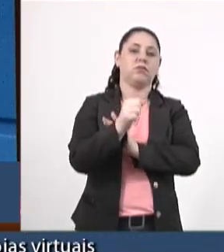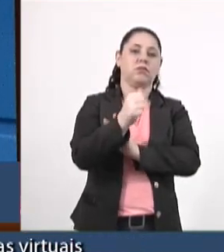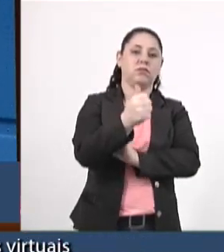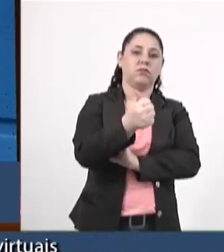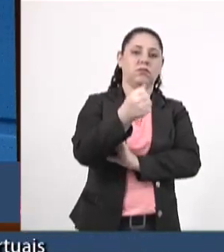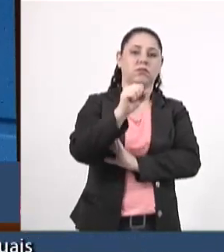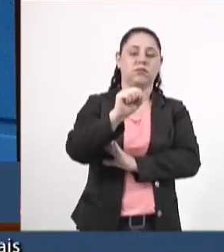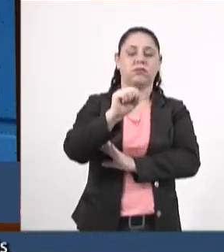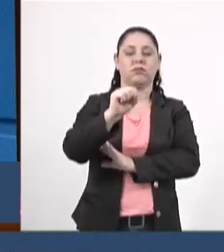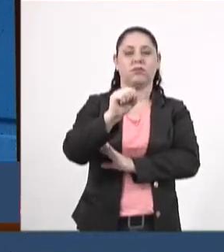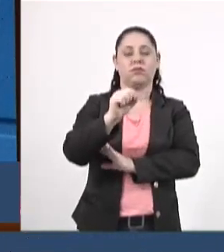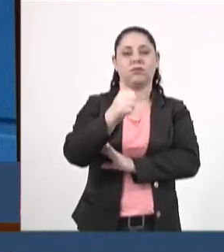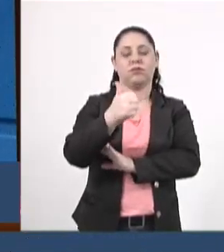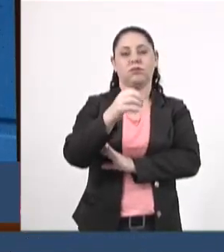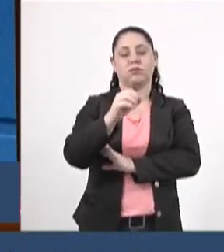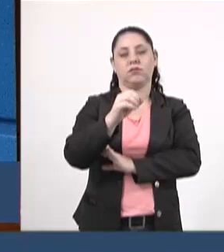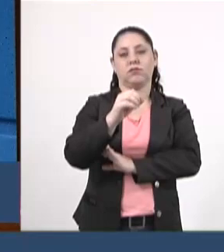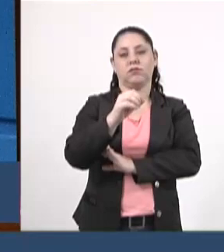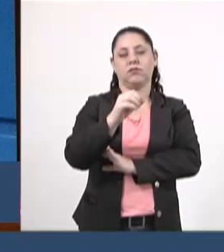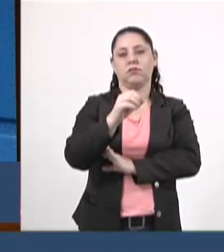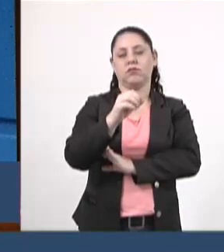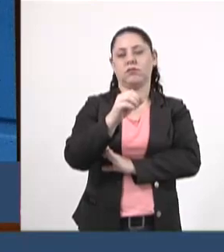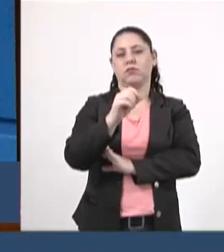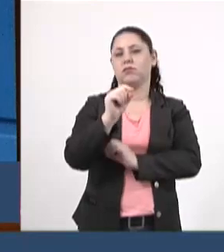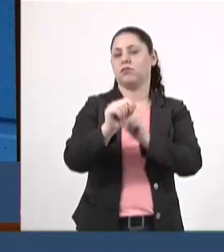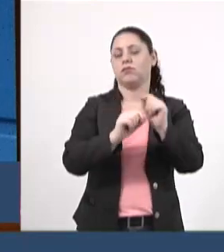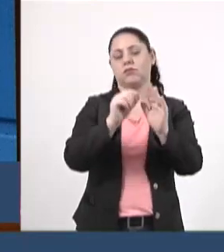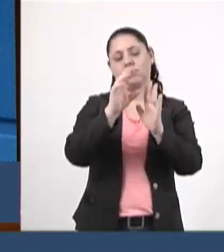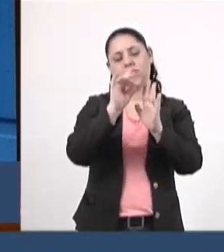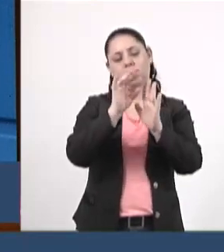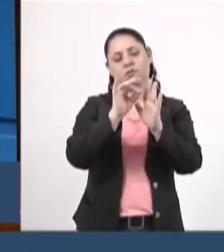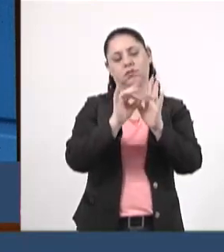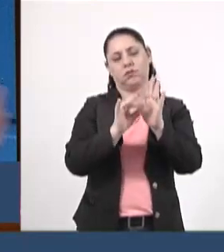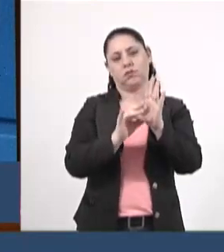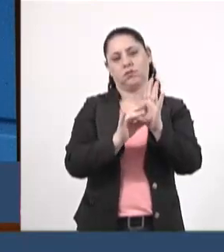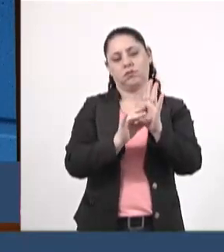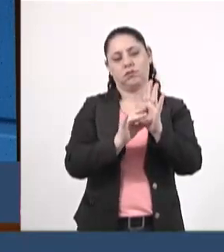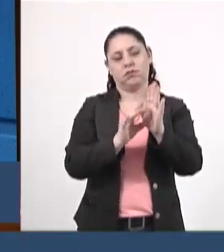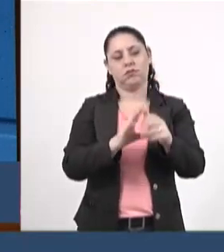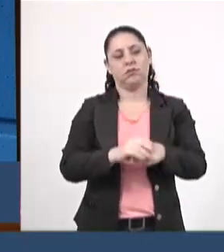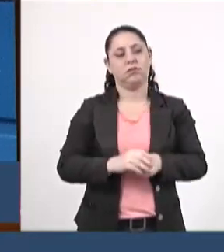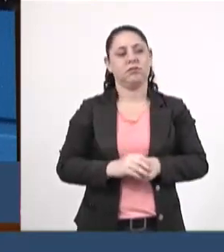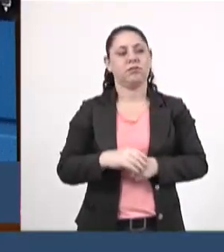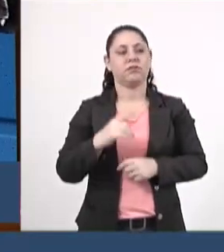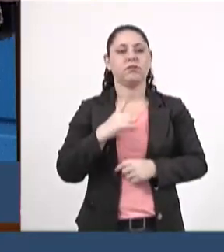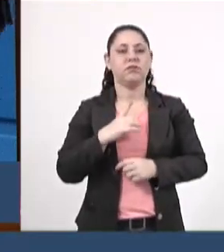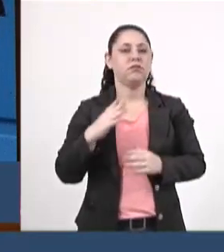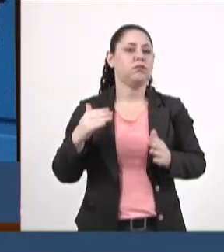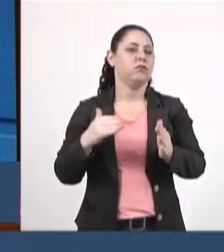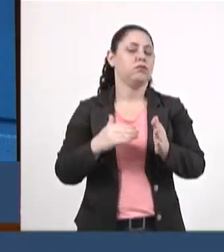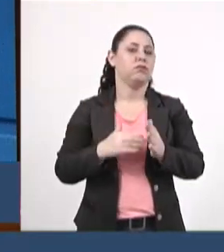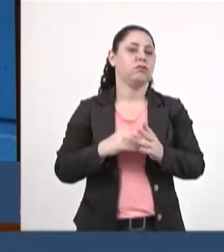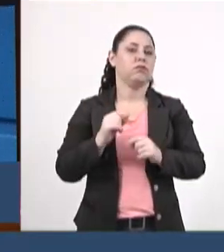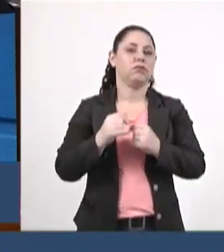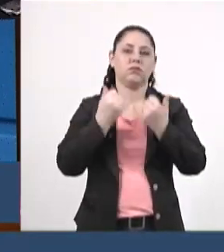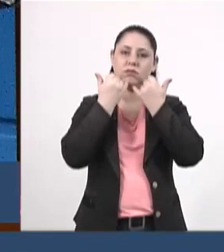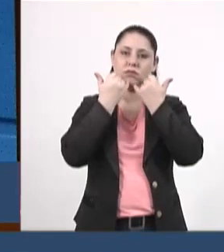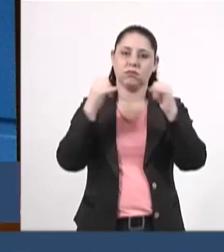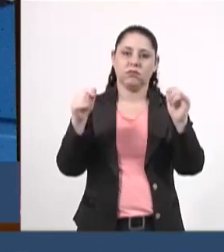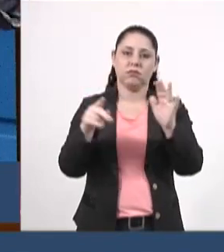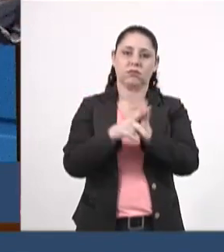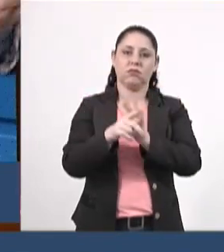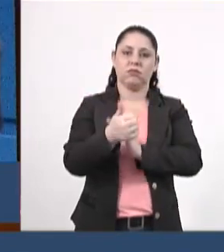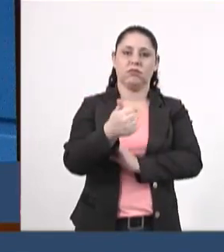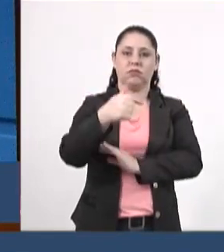18.810, de 22 de 12 de 97, que estabeleceu, né, nós tínhamos até então a energia elétrica